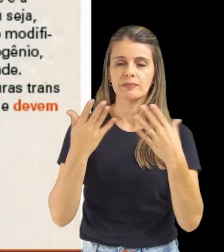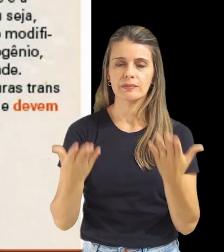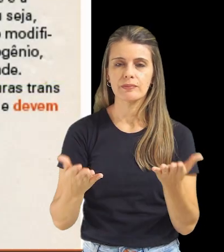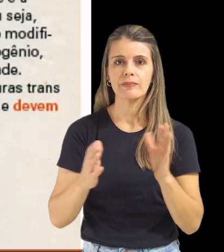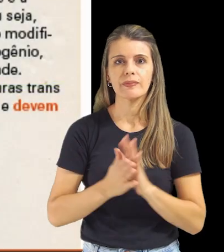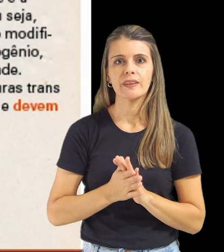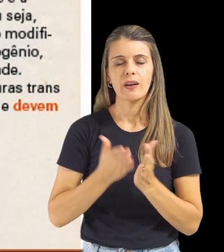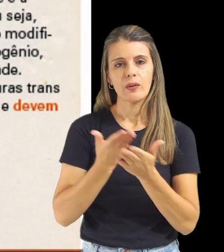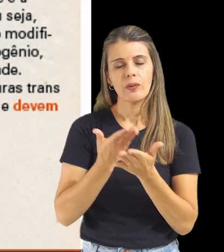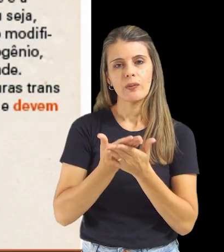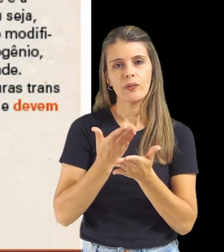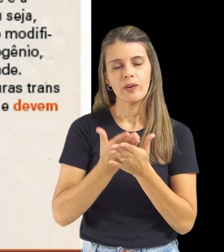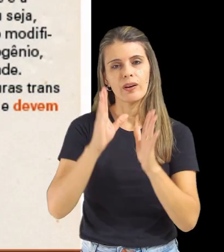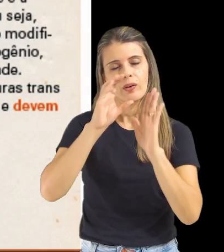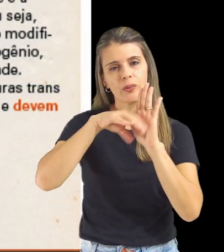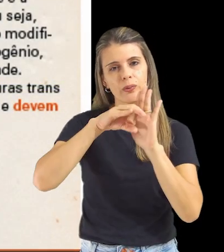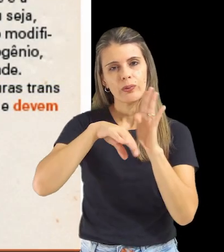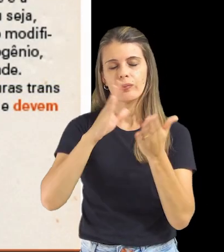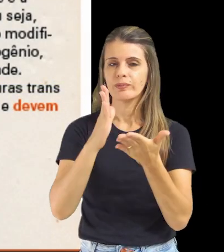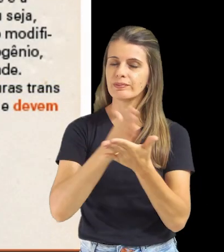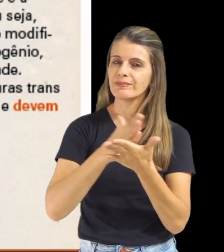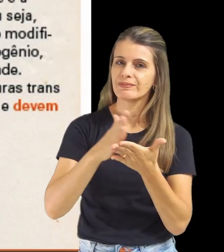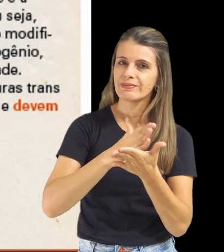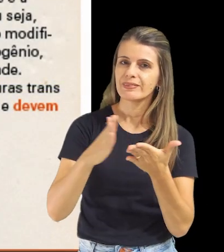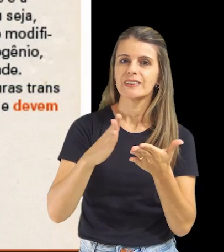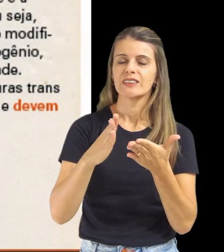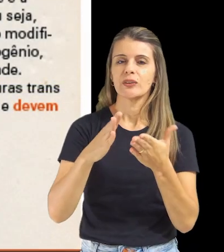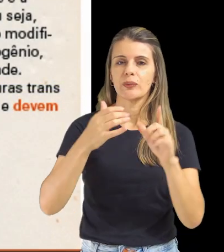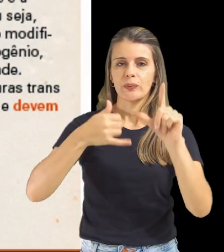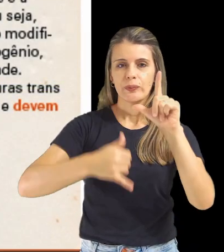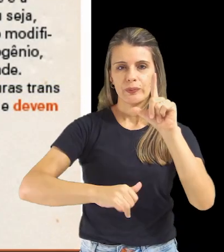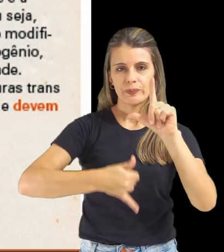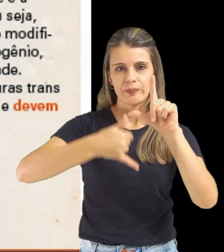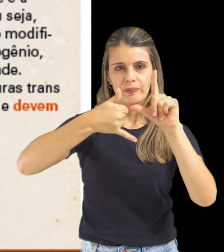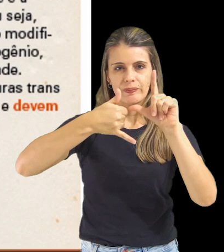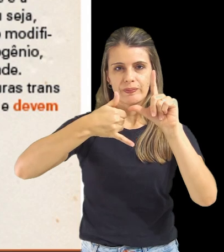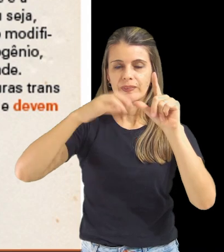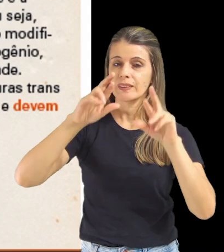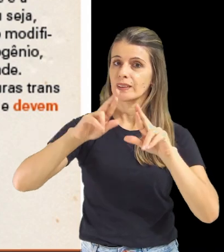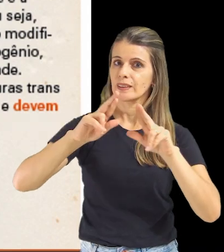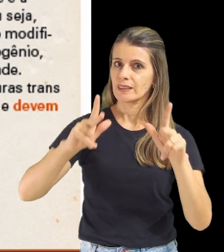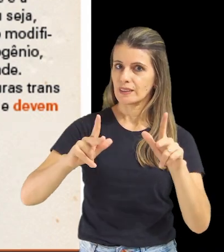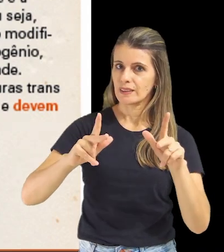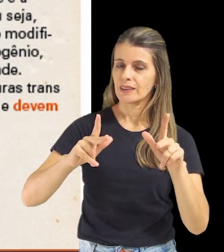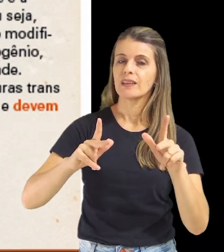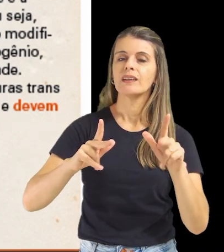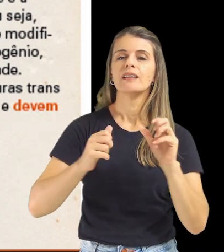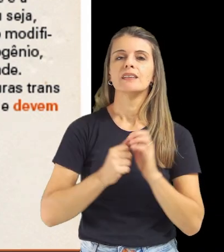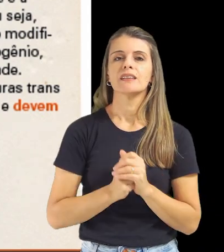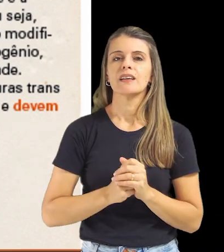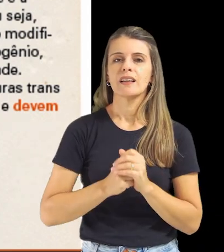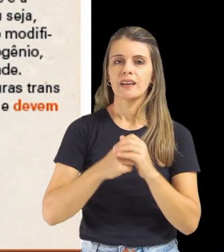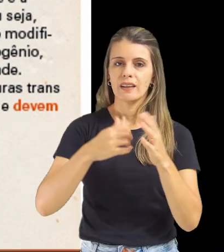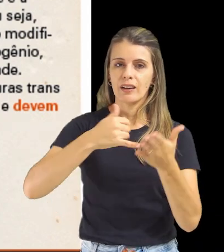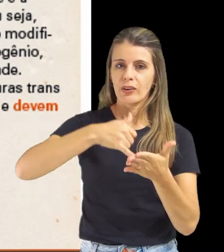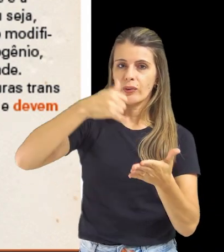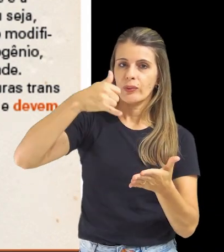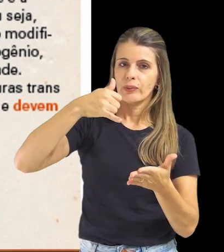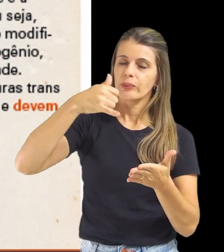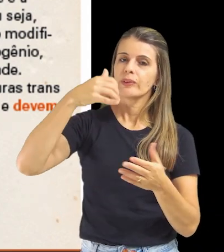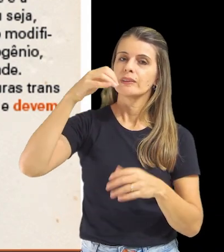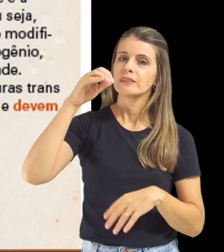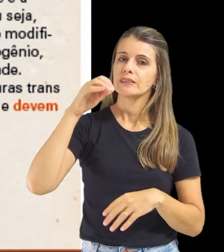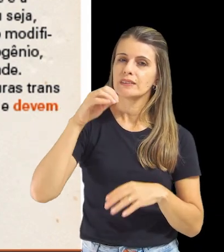essa aula com alguns conceitos, né, de lipídios, a diferença entre a gordura não saturada, a